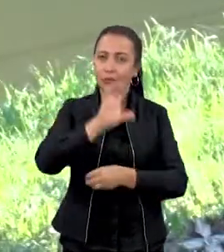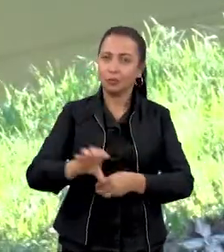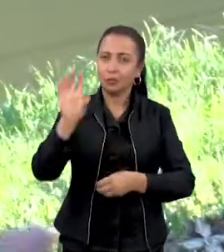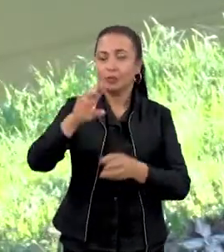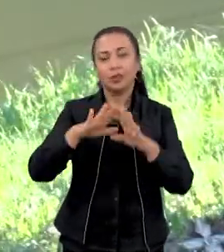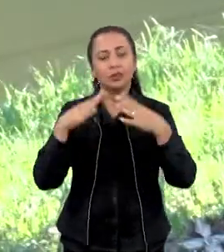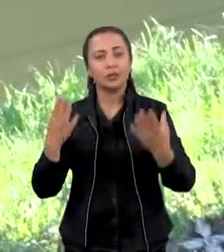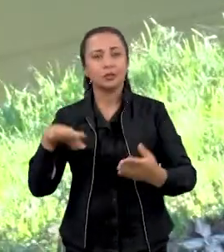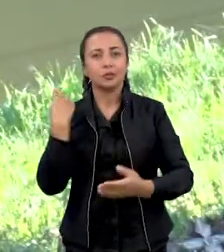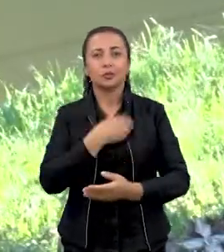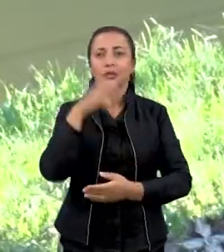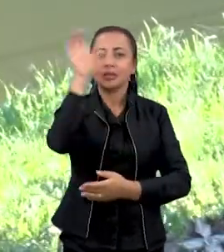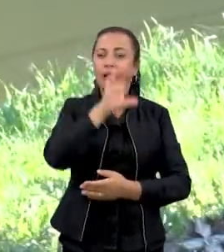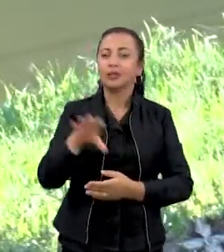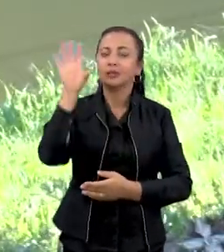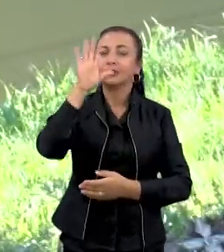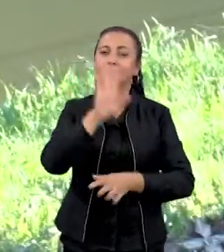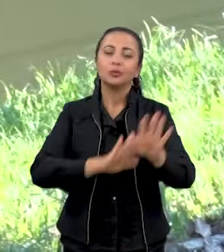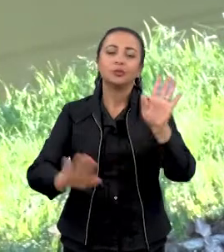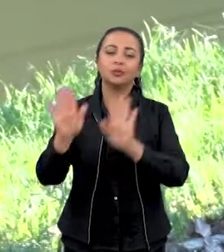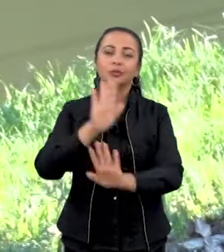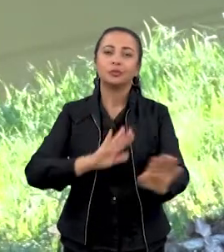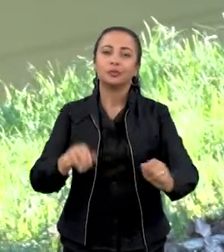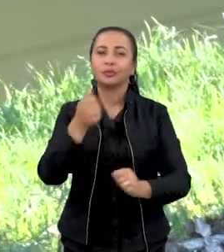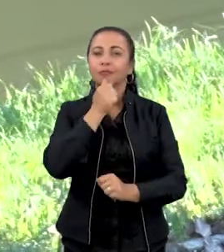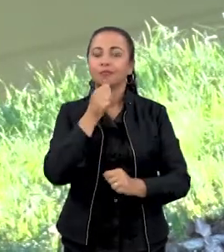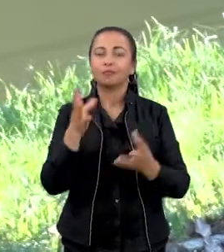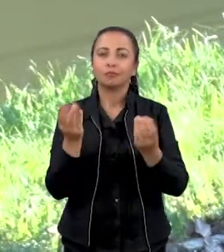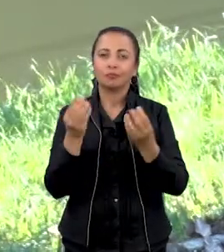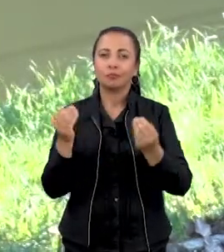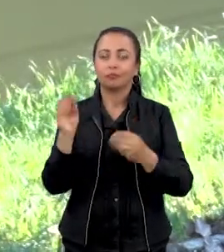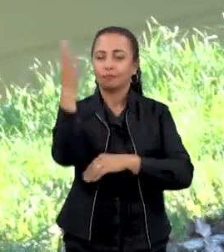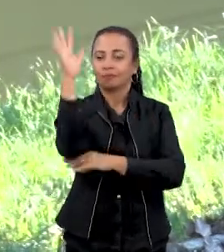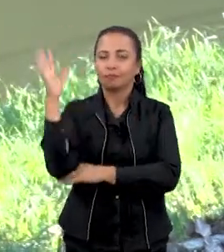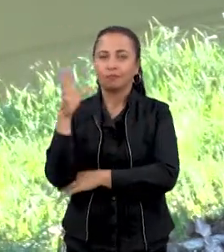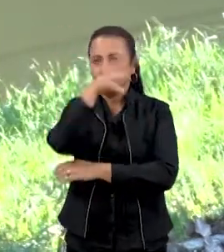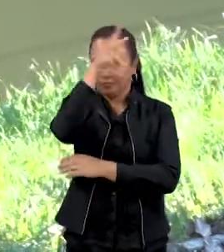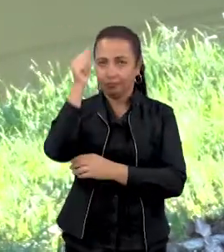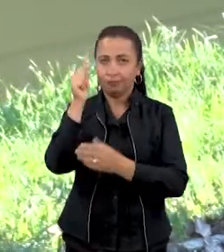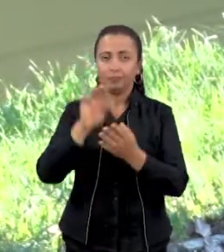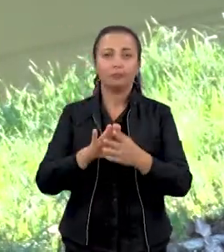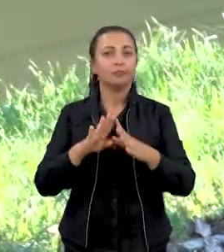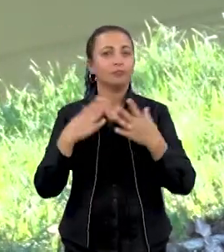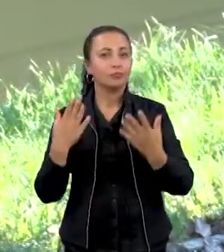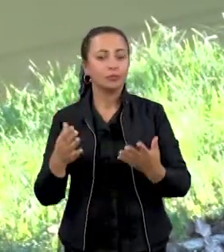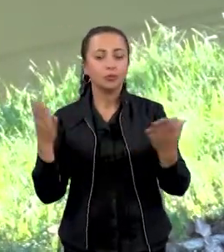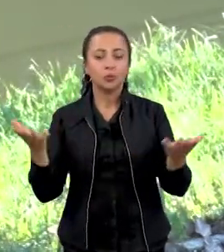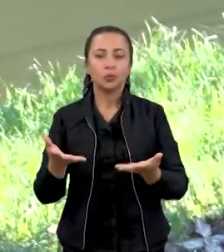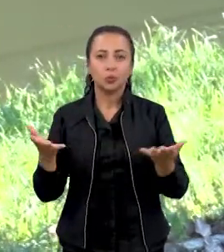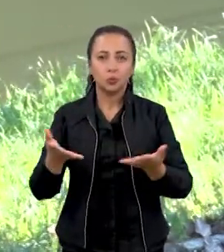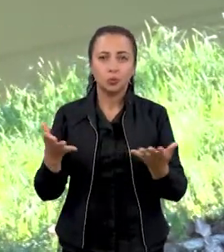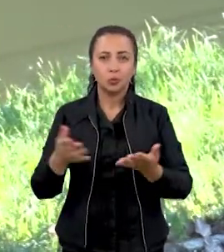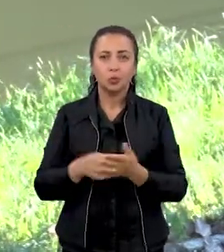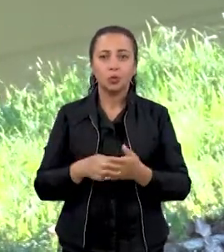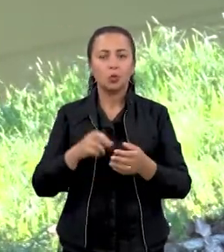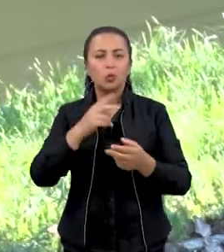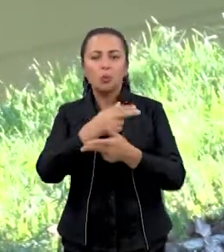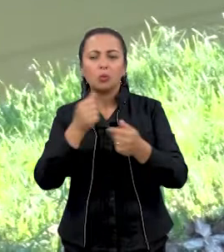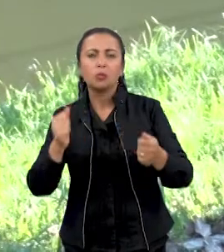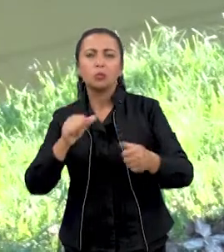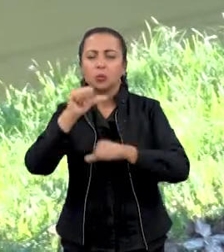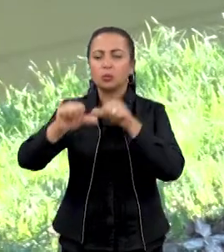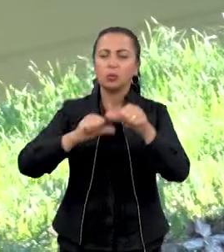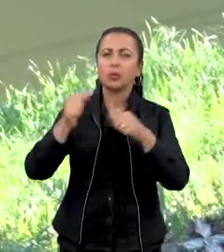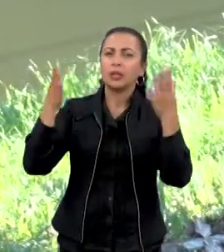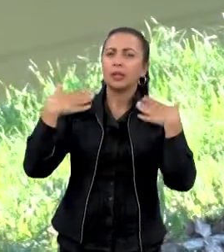isso, a nossa região preservou e preserva ainda e muito a Mata Atlântica. Então, hoje, com as questões